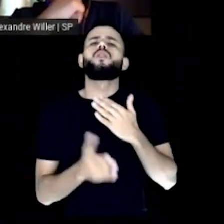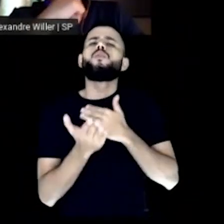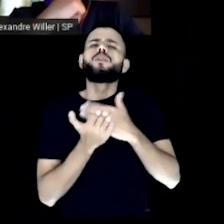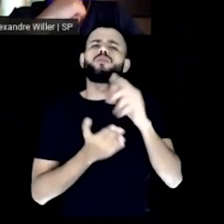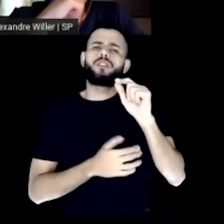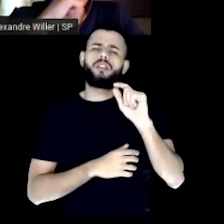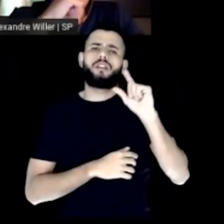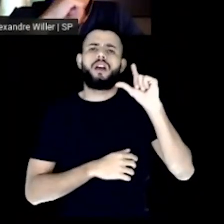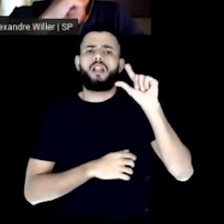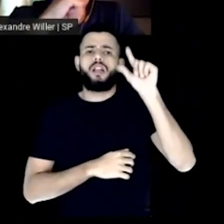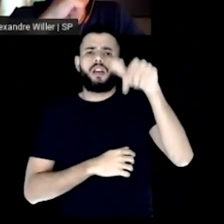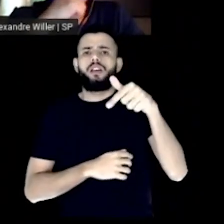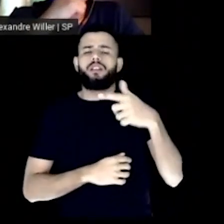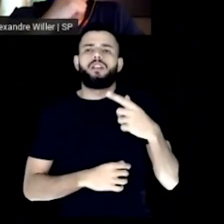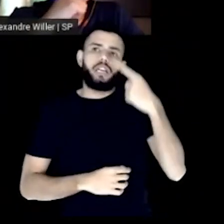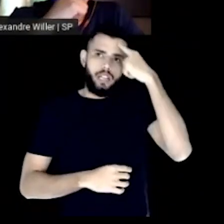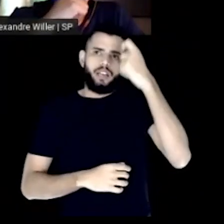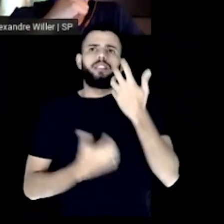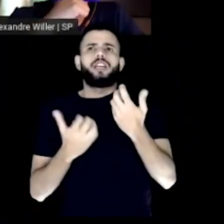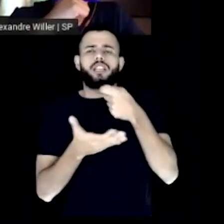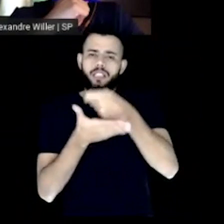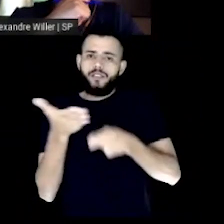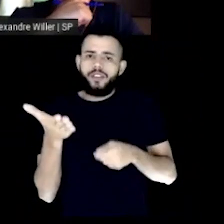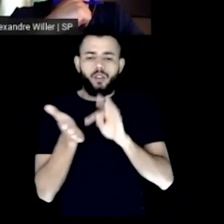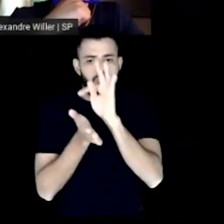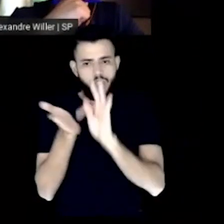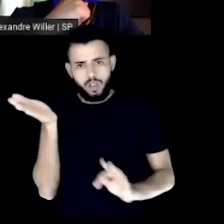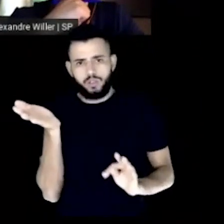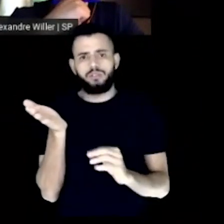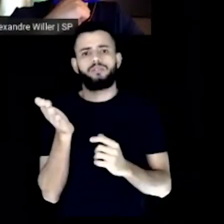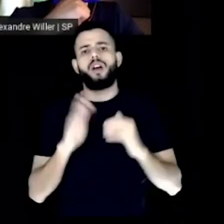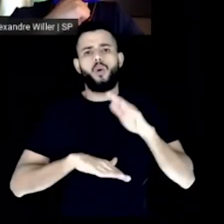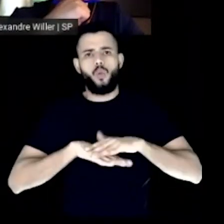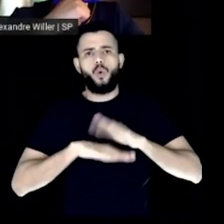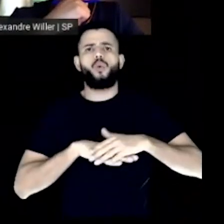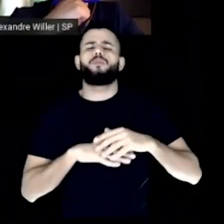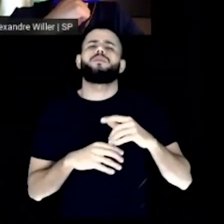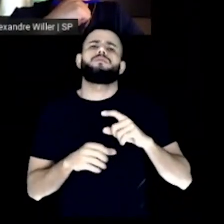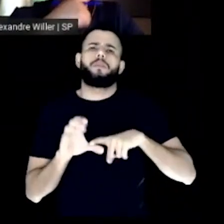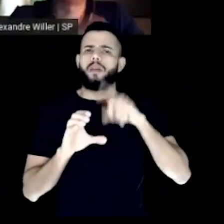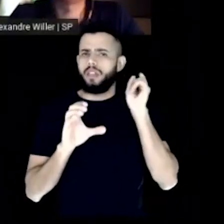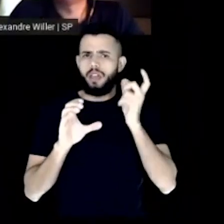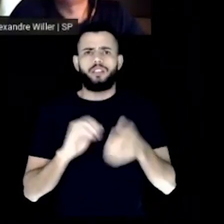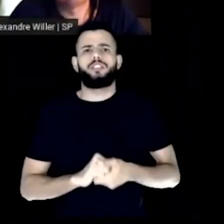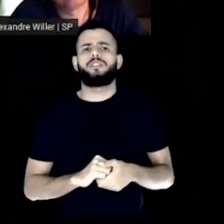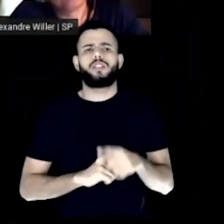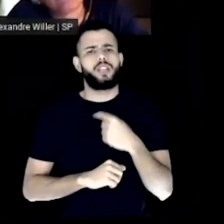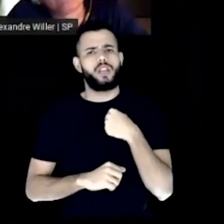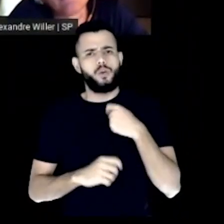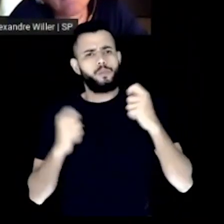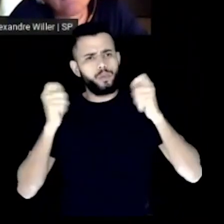começou para além dessa ideia de querer escrever esse texto, né, autônomo,